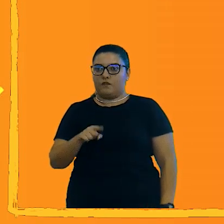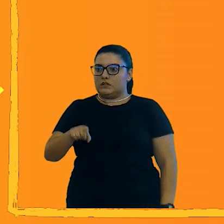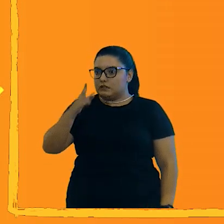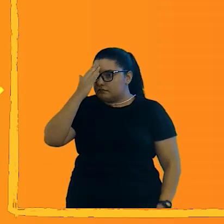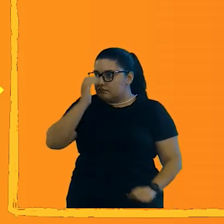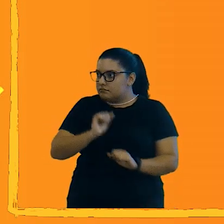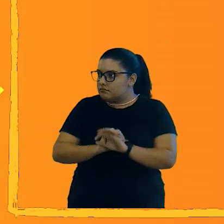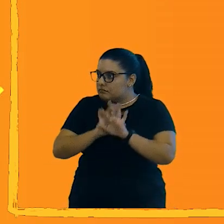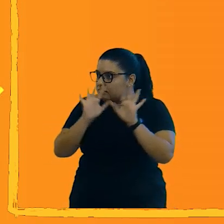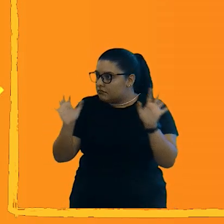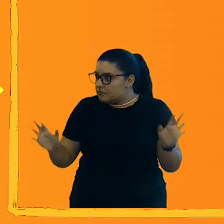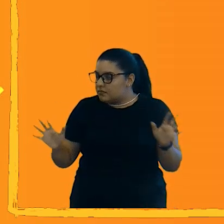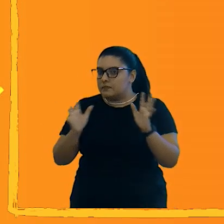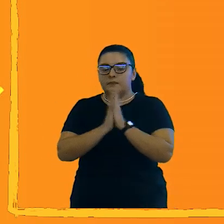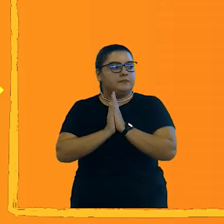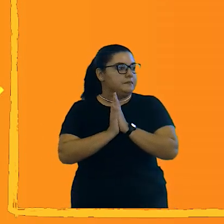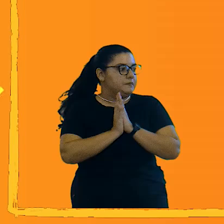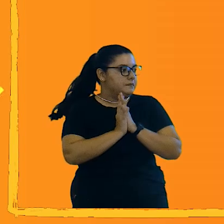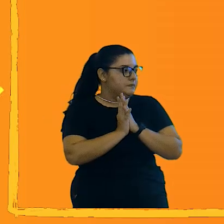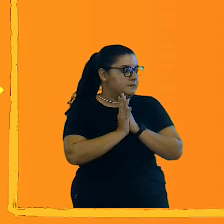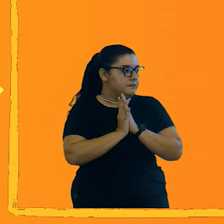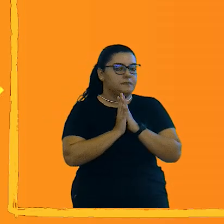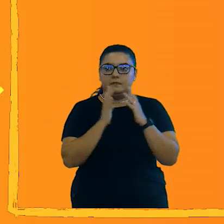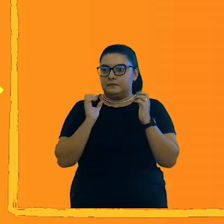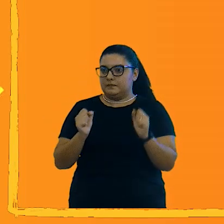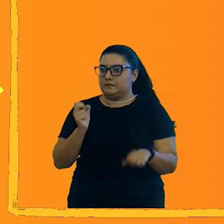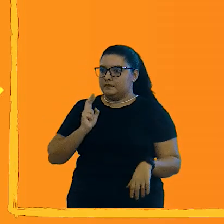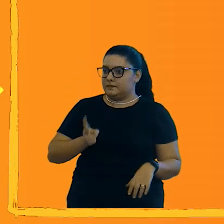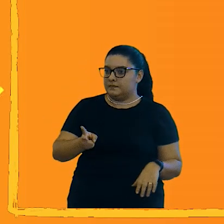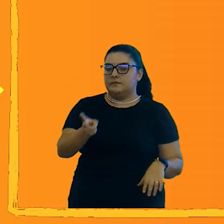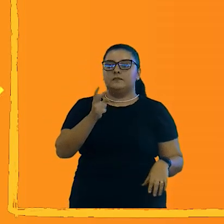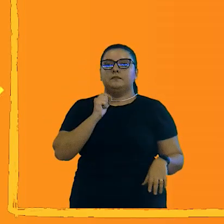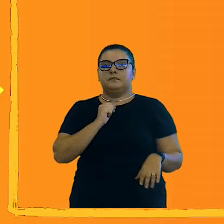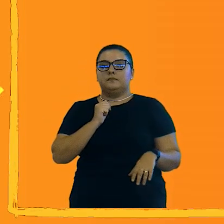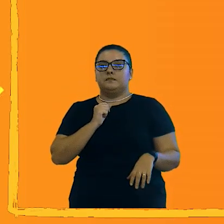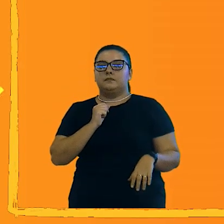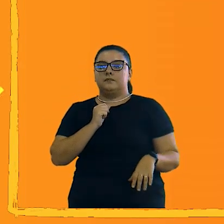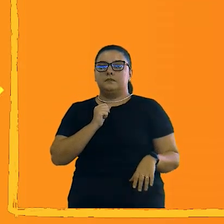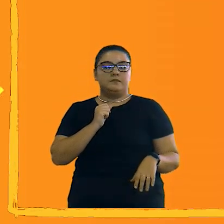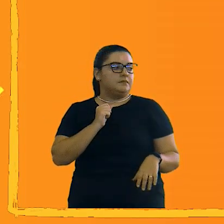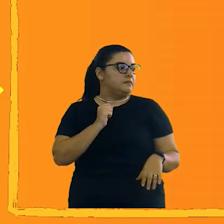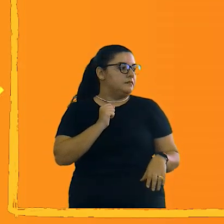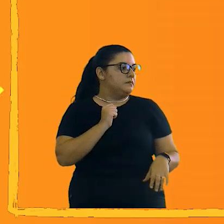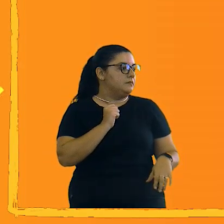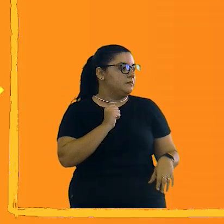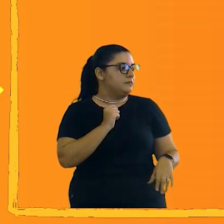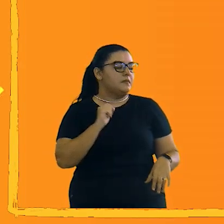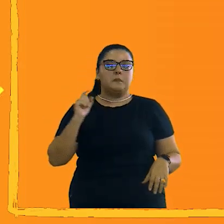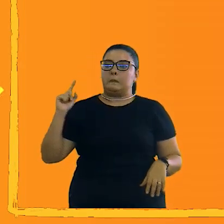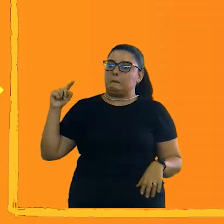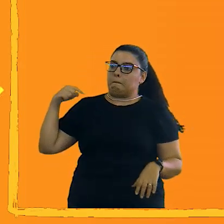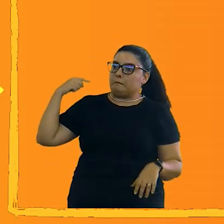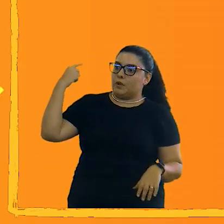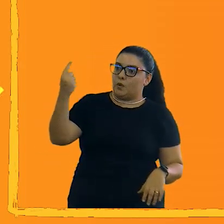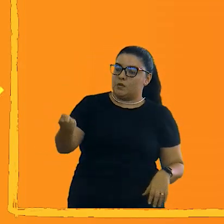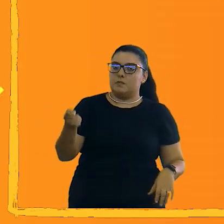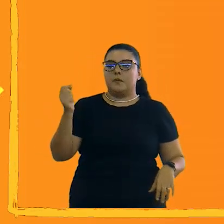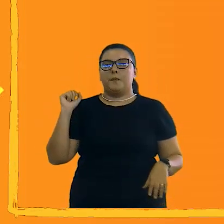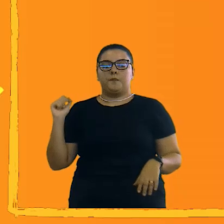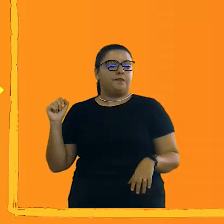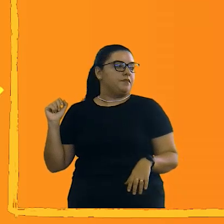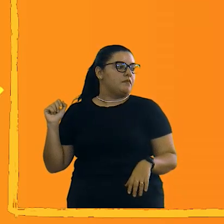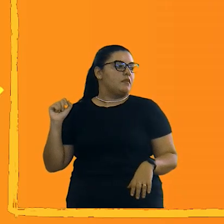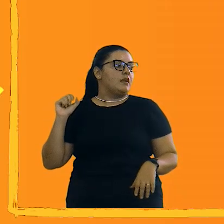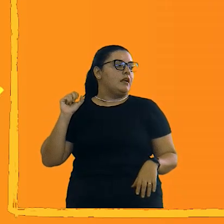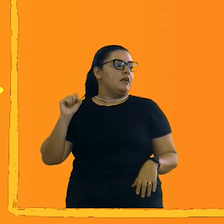para entender tudo bem Posso seguir vamos seguir Olha só próxima pessoal